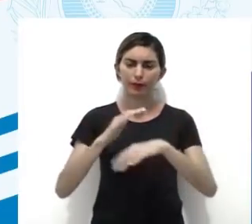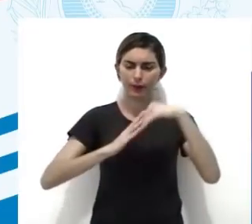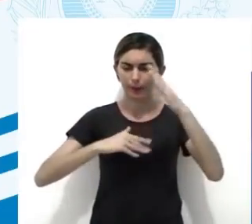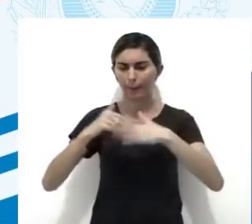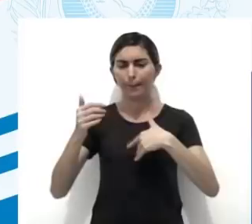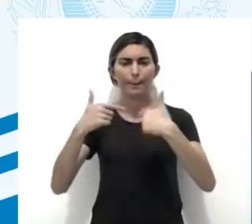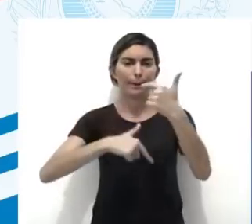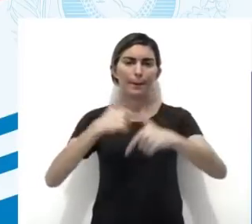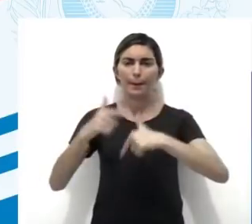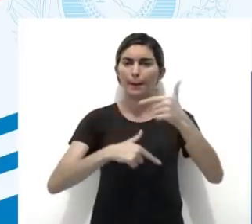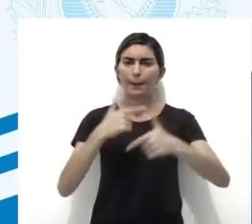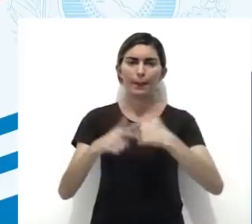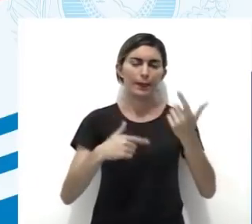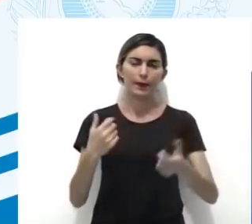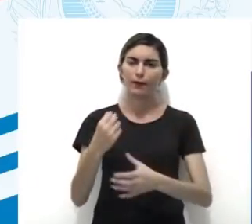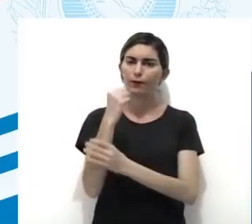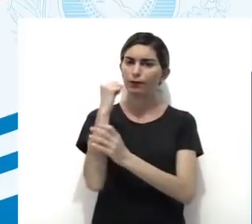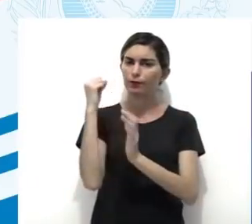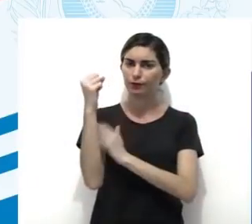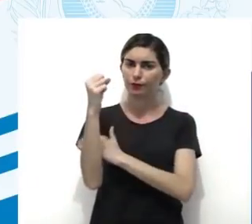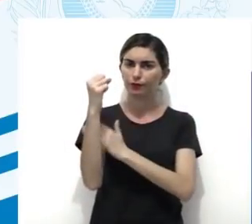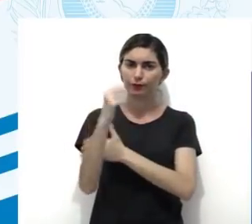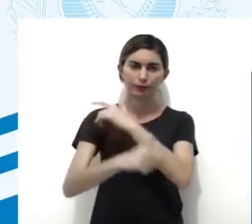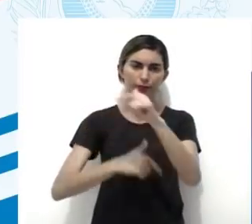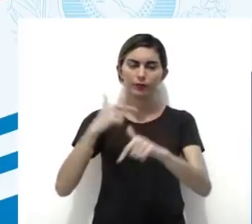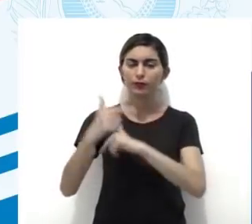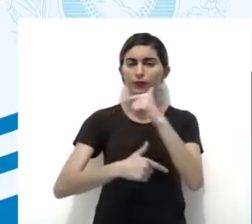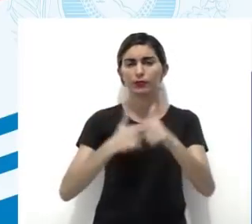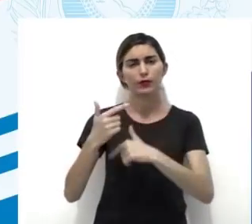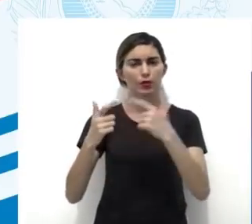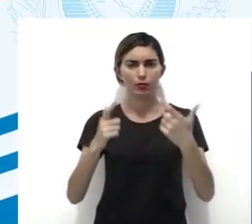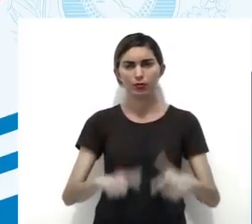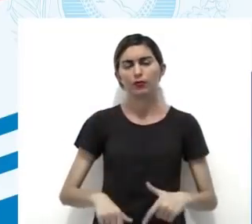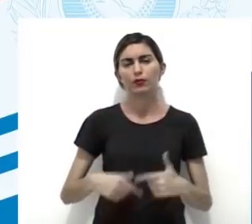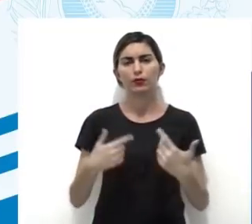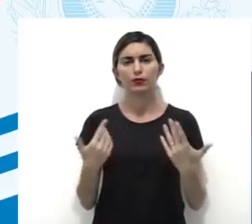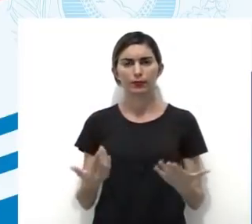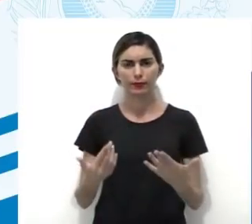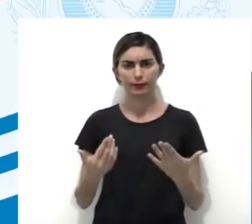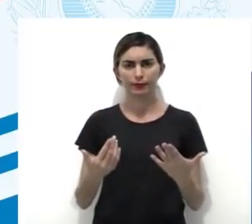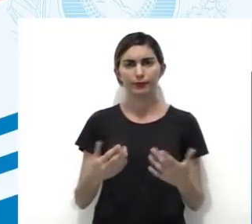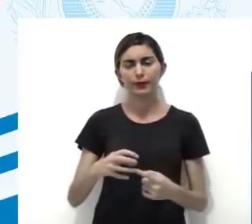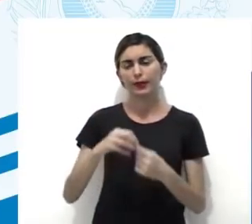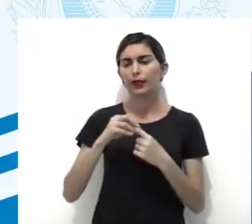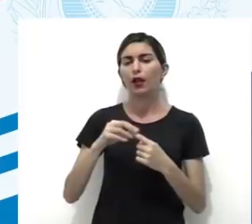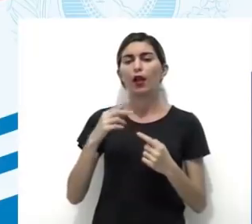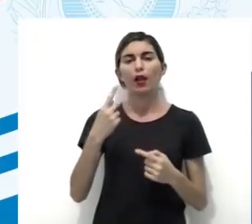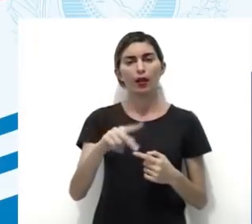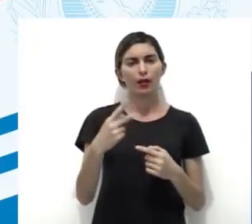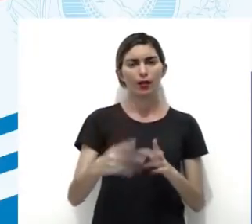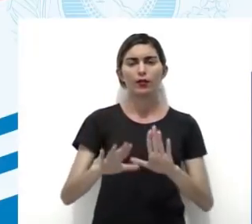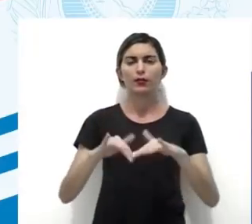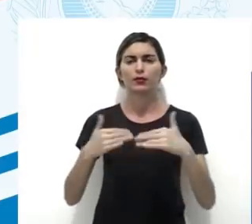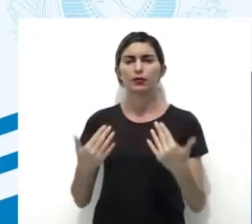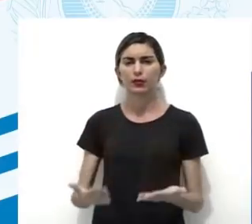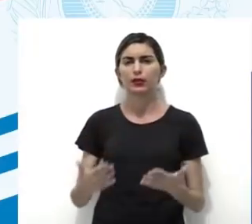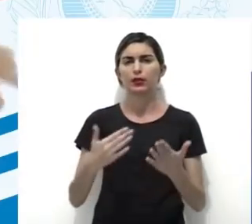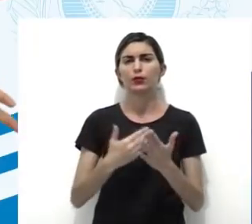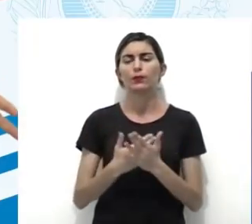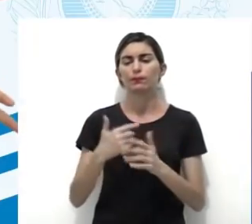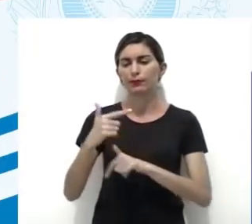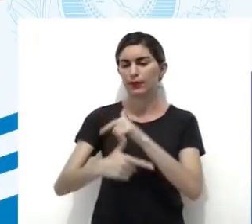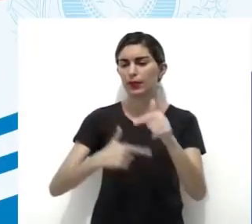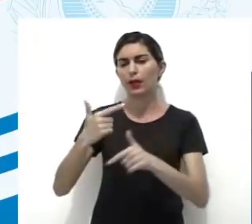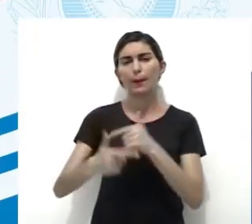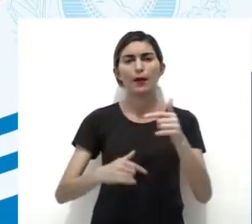obra ali na força de trabalho industrial ou no setor primário, elas vão então ocupar